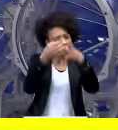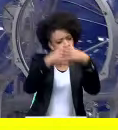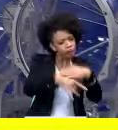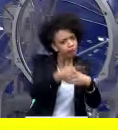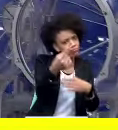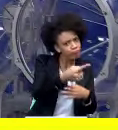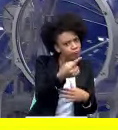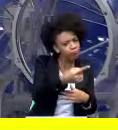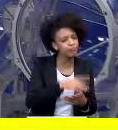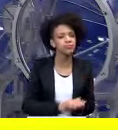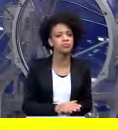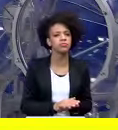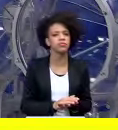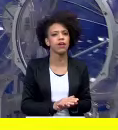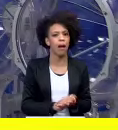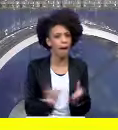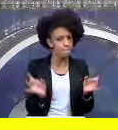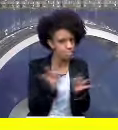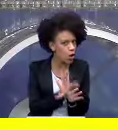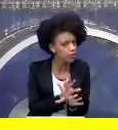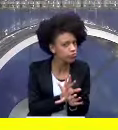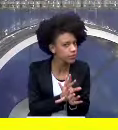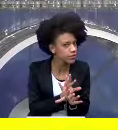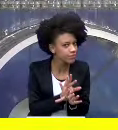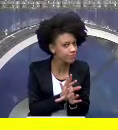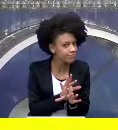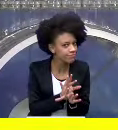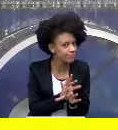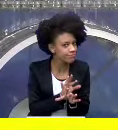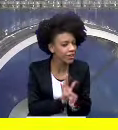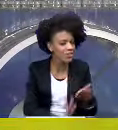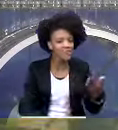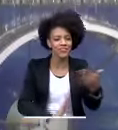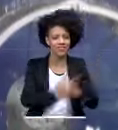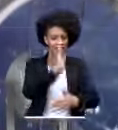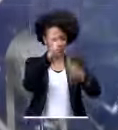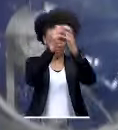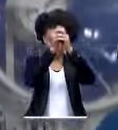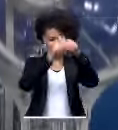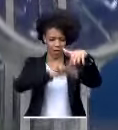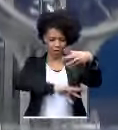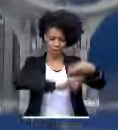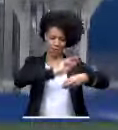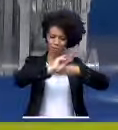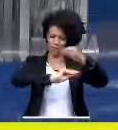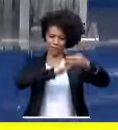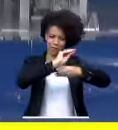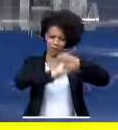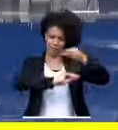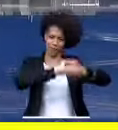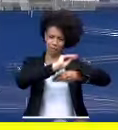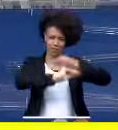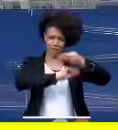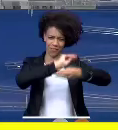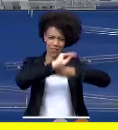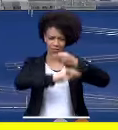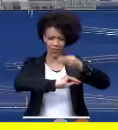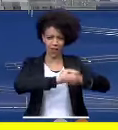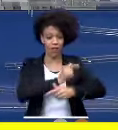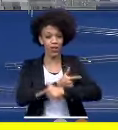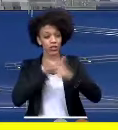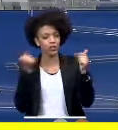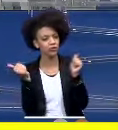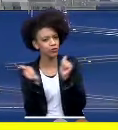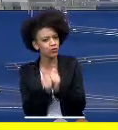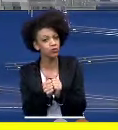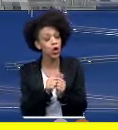1, bolas posicionadas, valendo! Globo girando, sua sorte